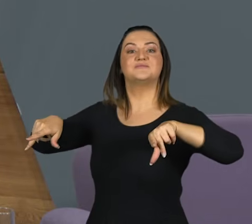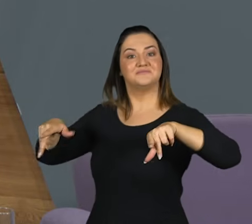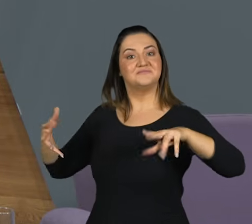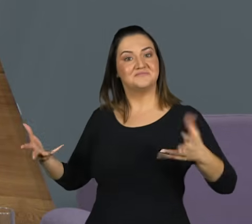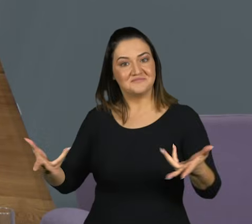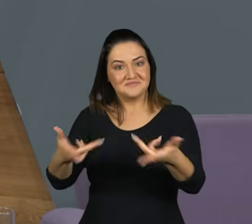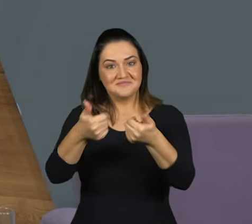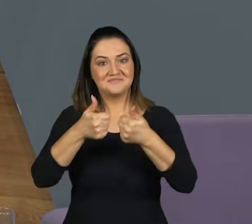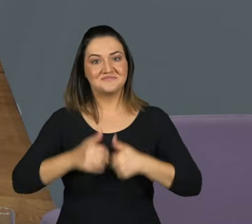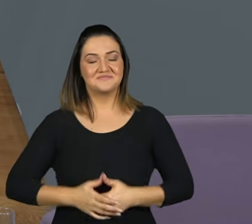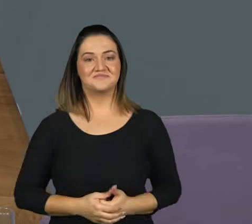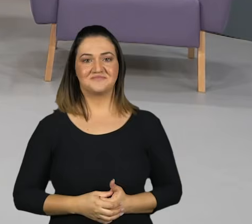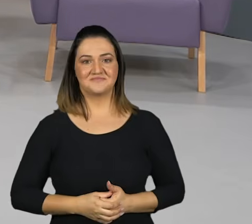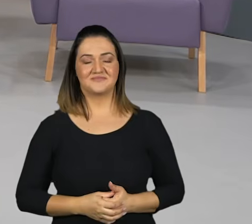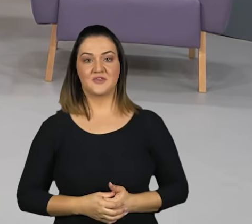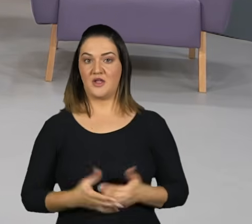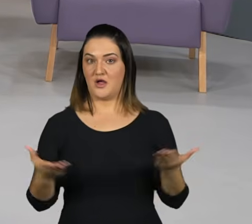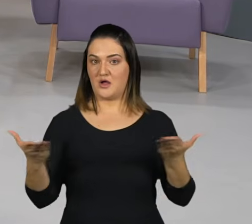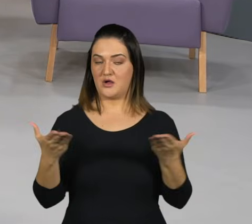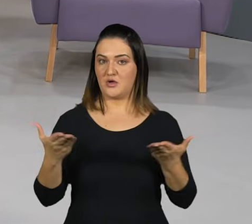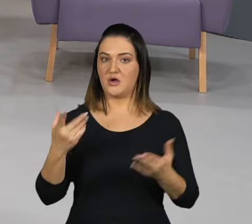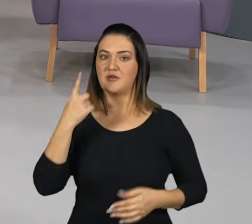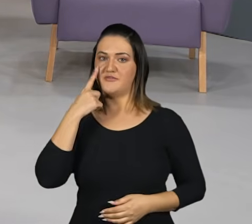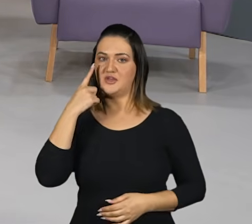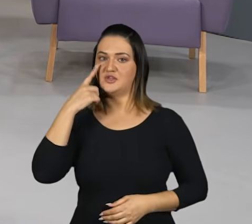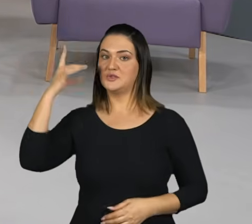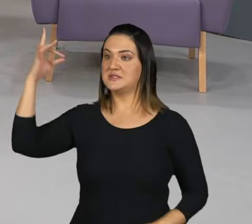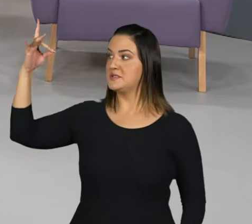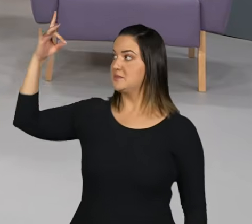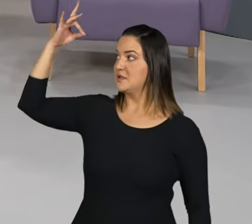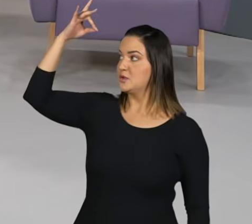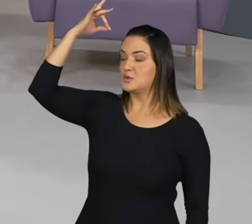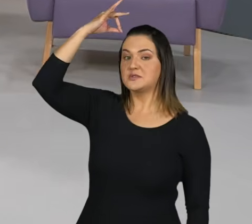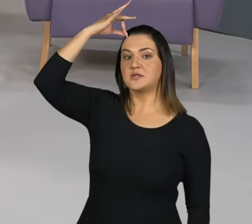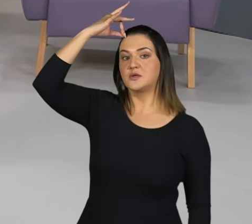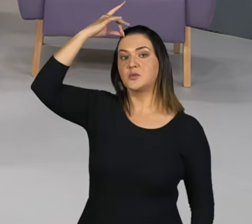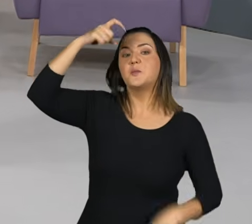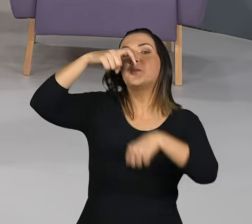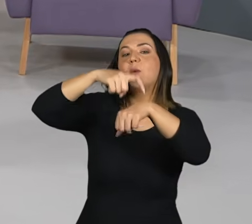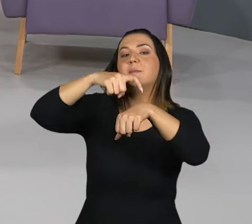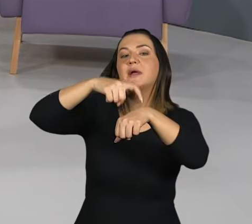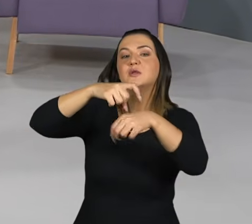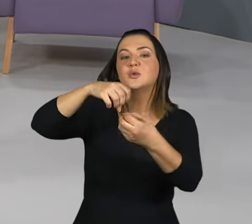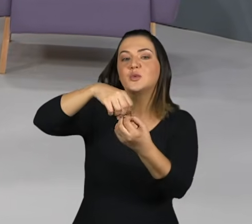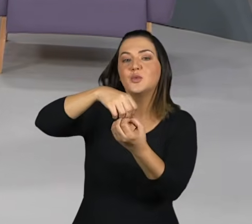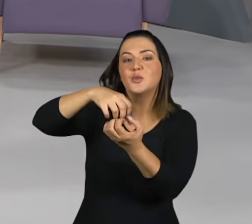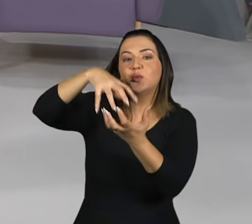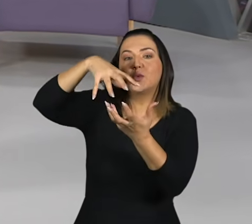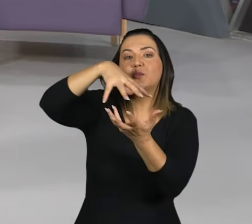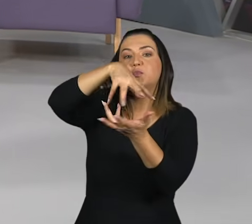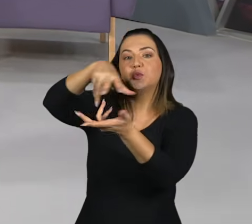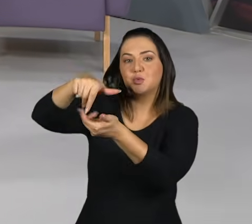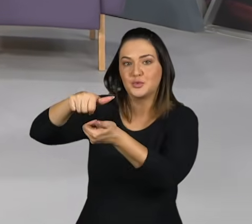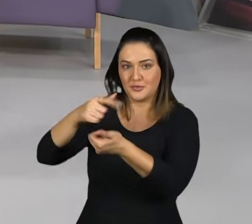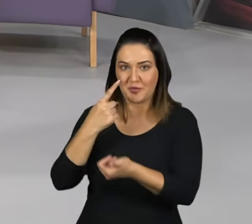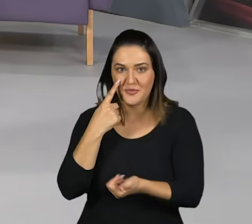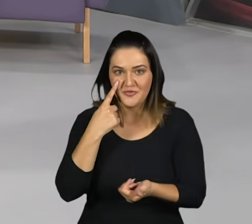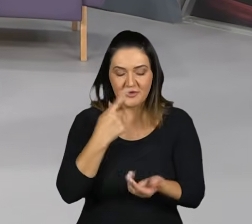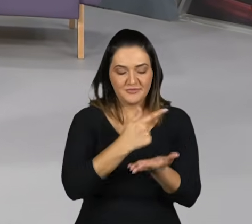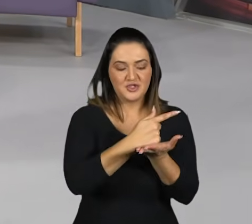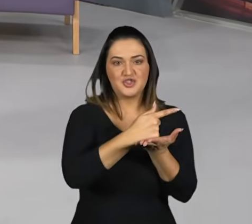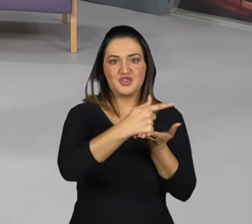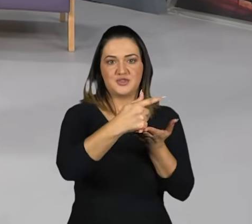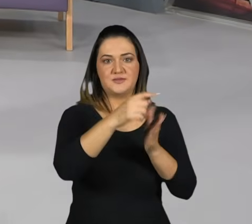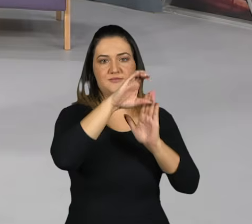maravilhoso, não é? Agora veja só o Espírito Santo na criação. Aqui em Gênesis capítulo número